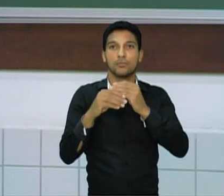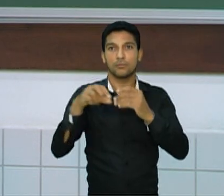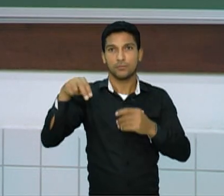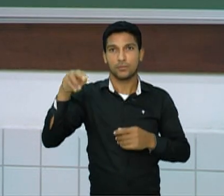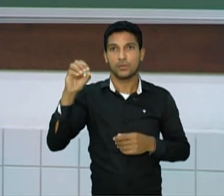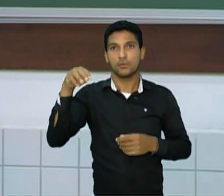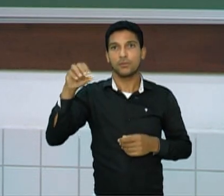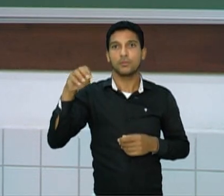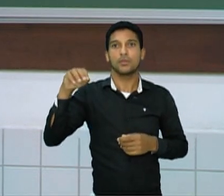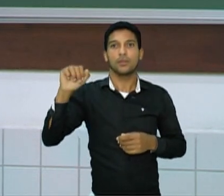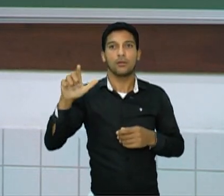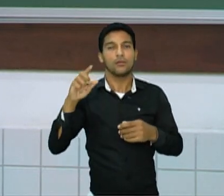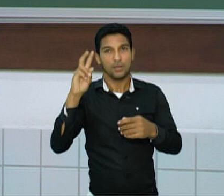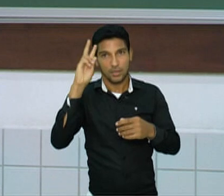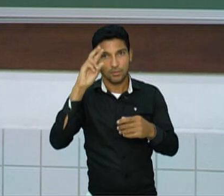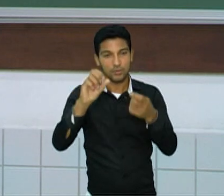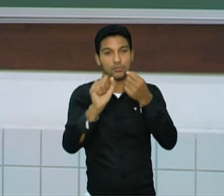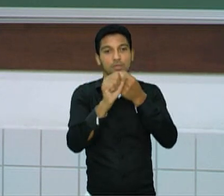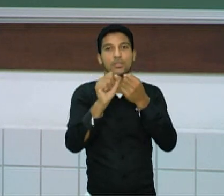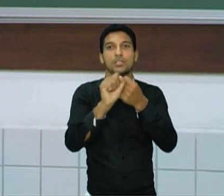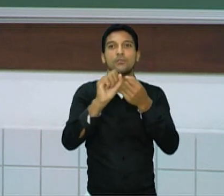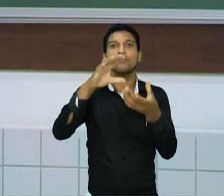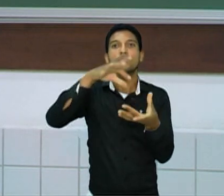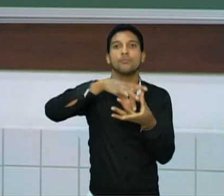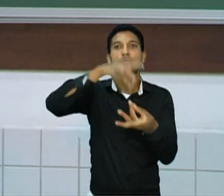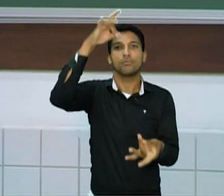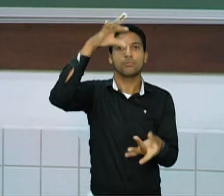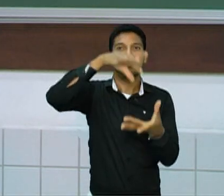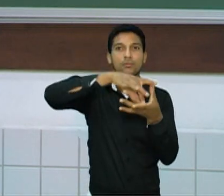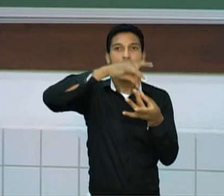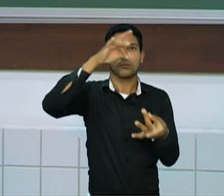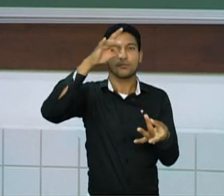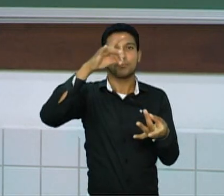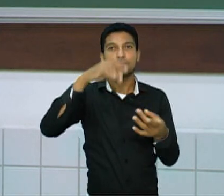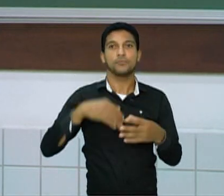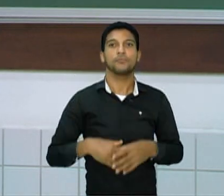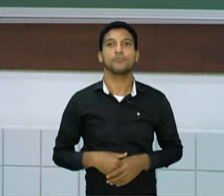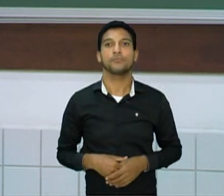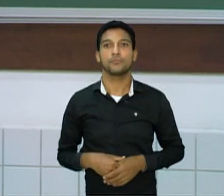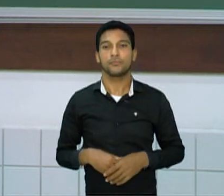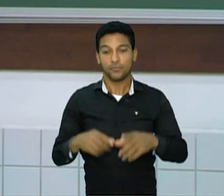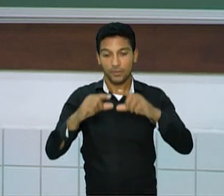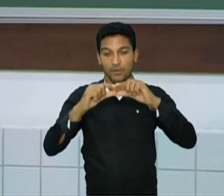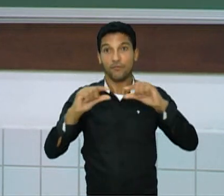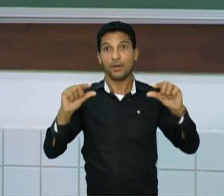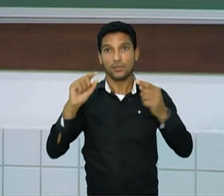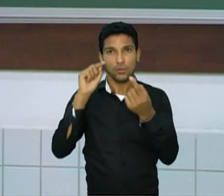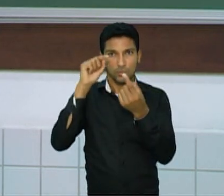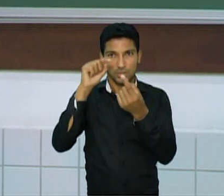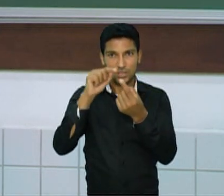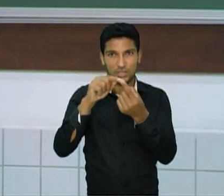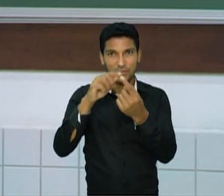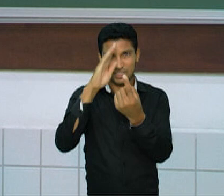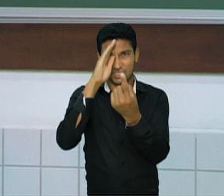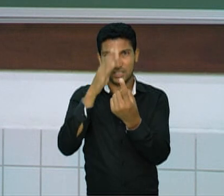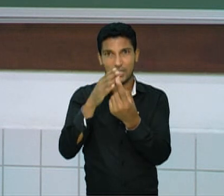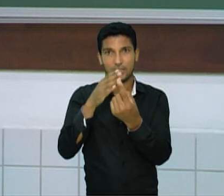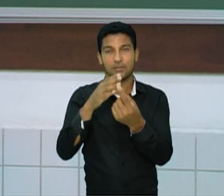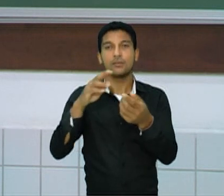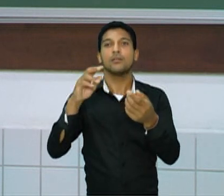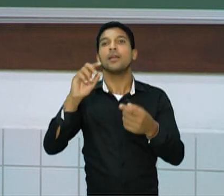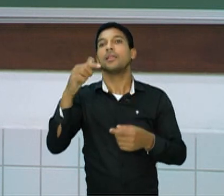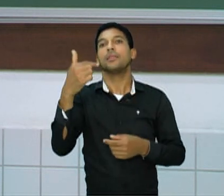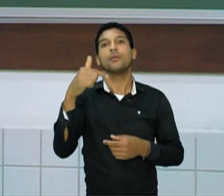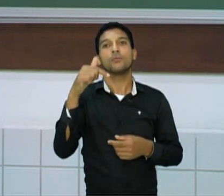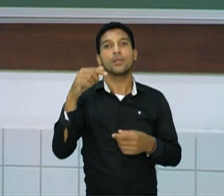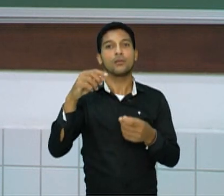um substantivo abstrato. E a objetiva direta é aquela que não tem preposição, é aquela que eu pergunto o